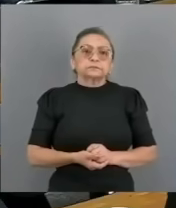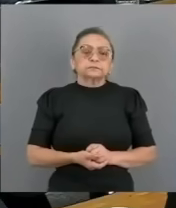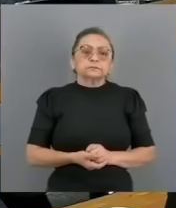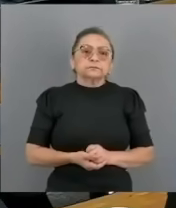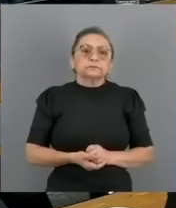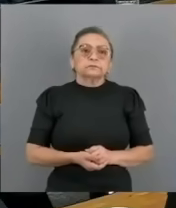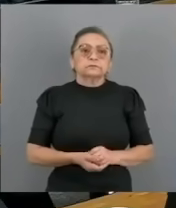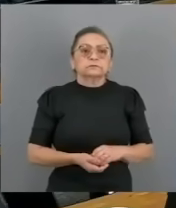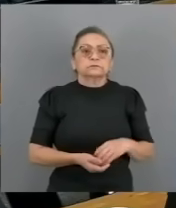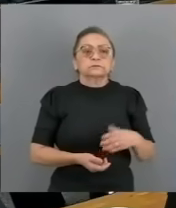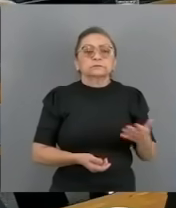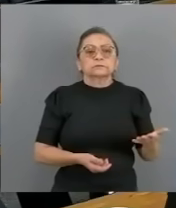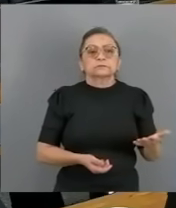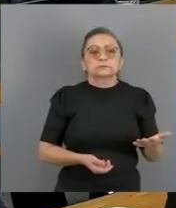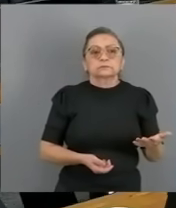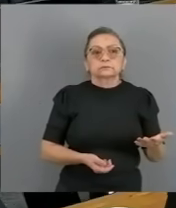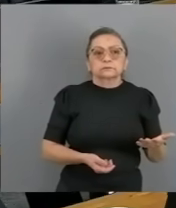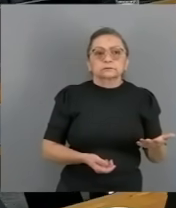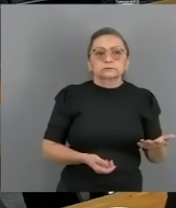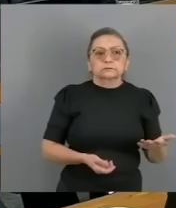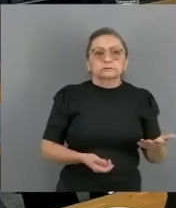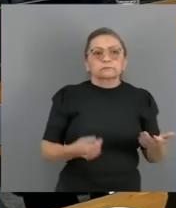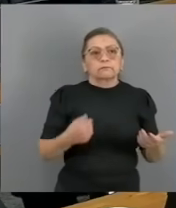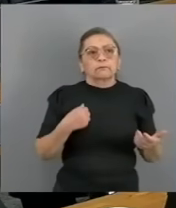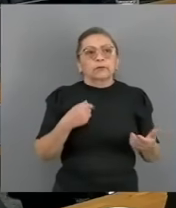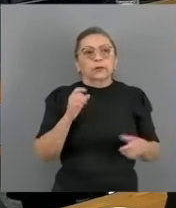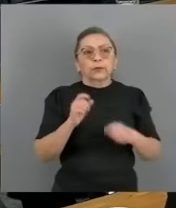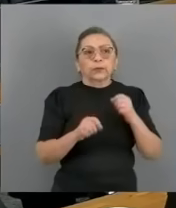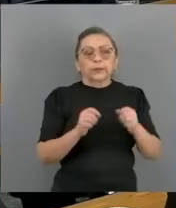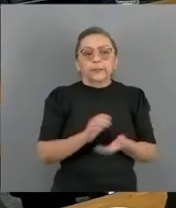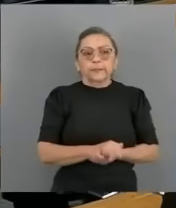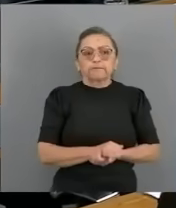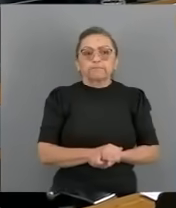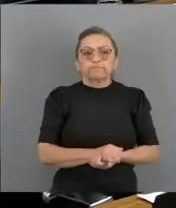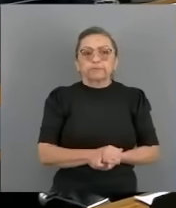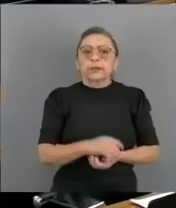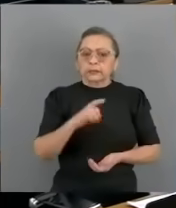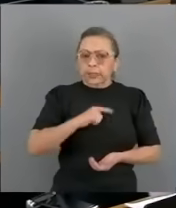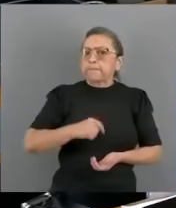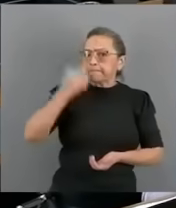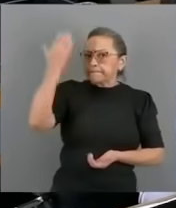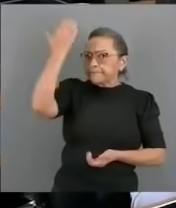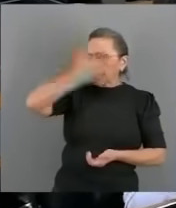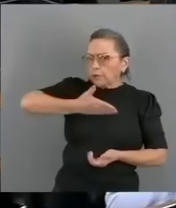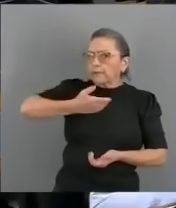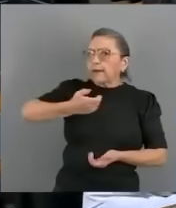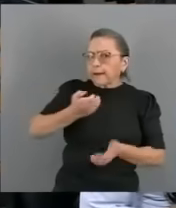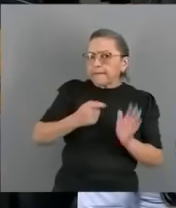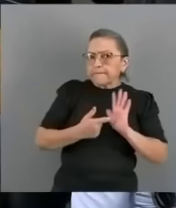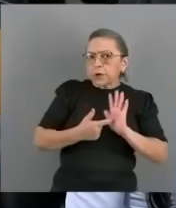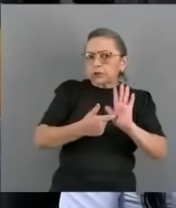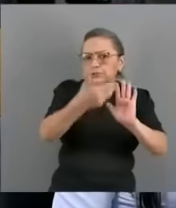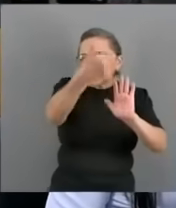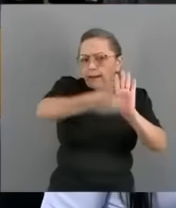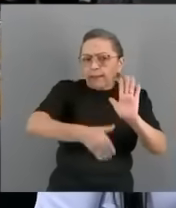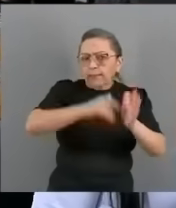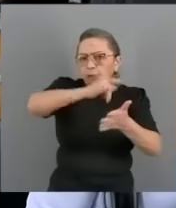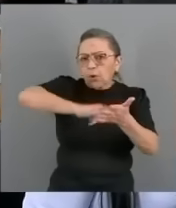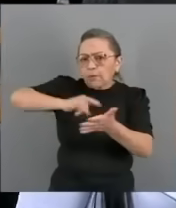Presidente, eu pretendo demonstrar com provas, com